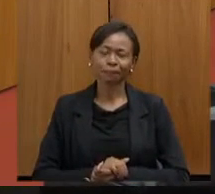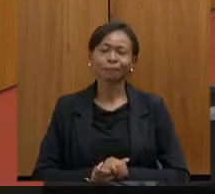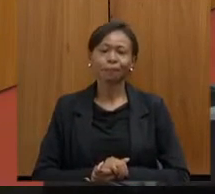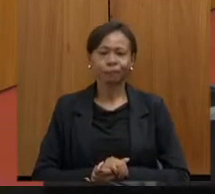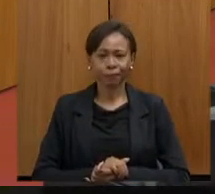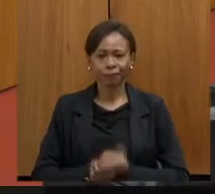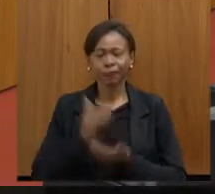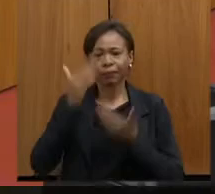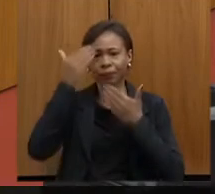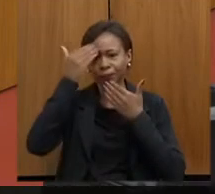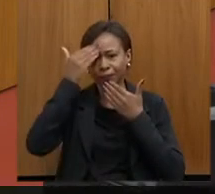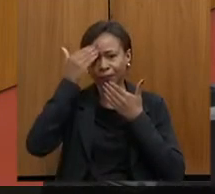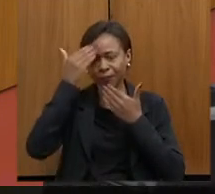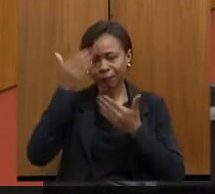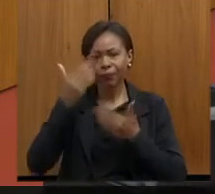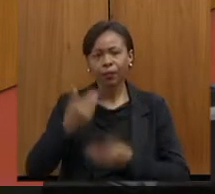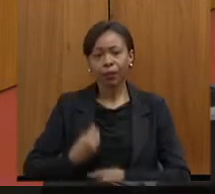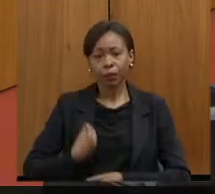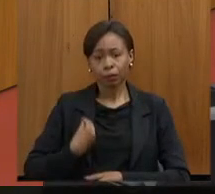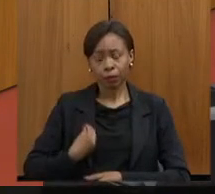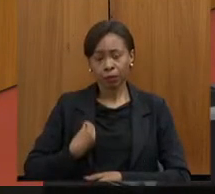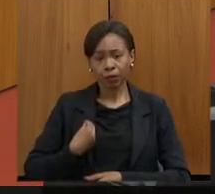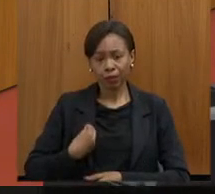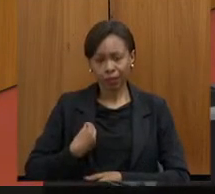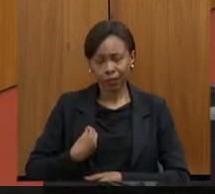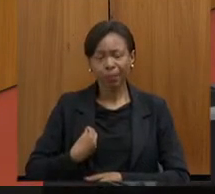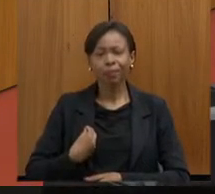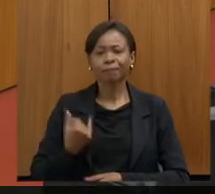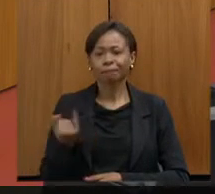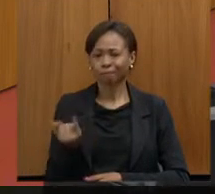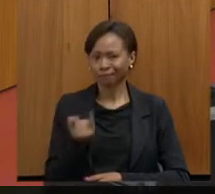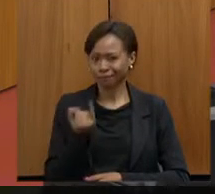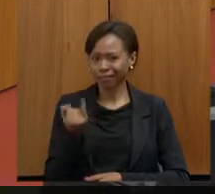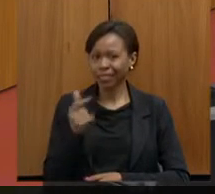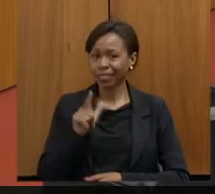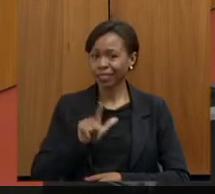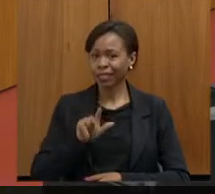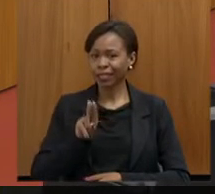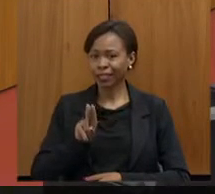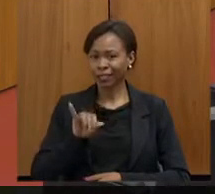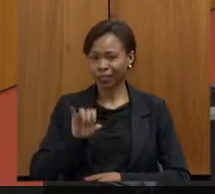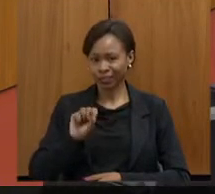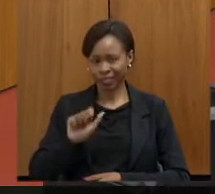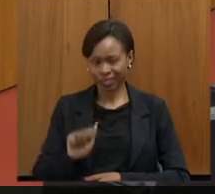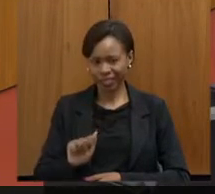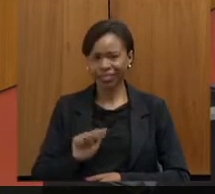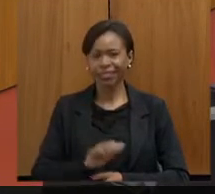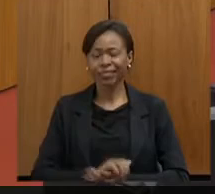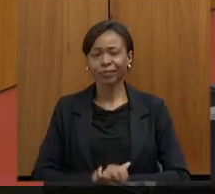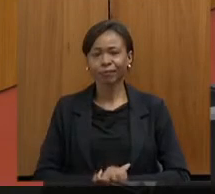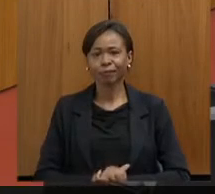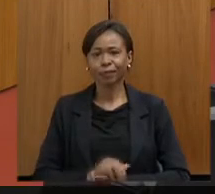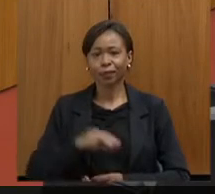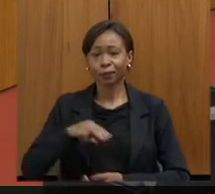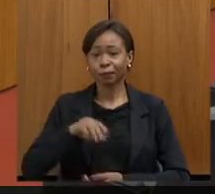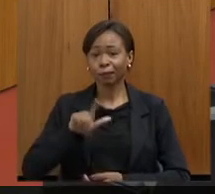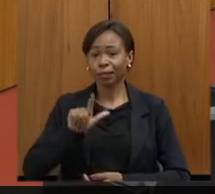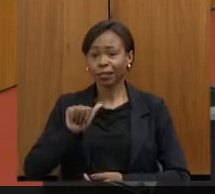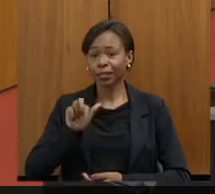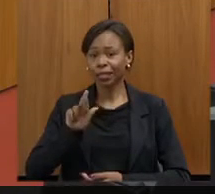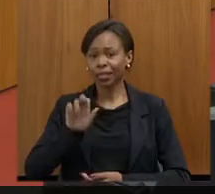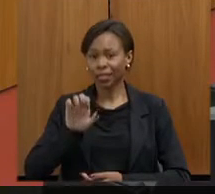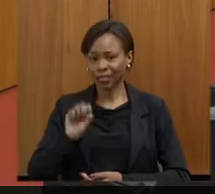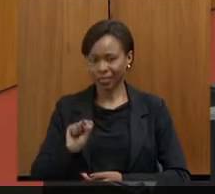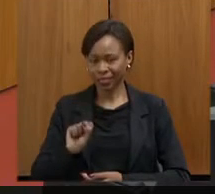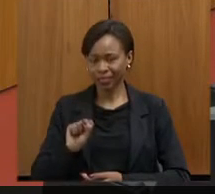agradecer aqui a participação importante aqui da Luísa Cristina Milagres, trazendo aqui